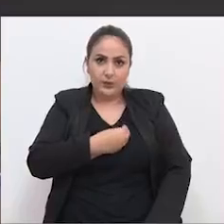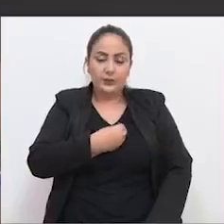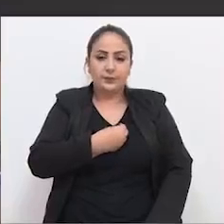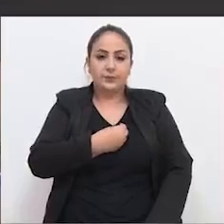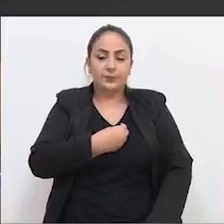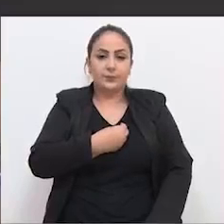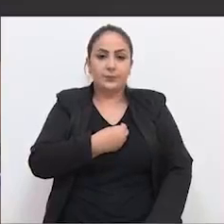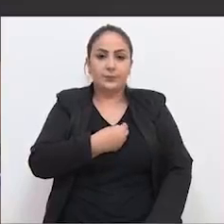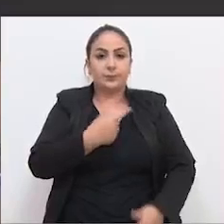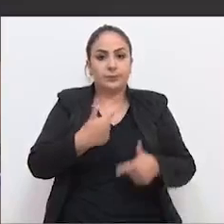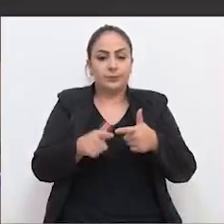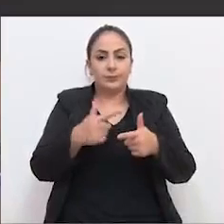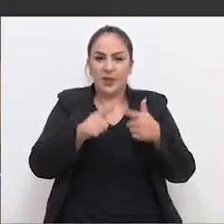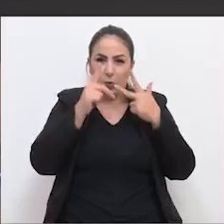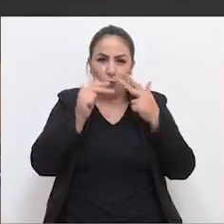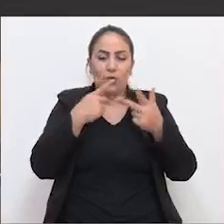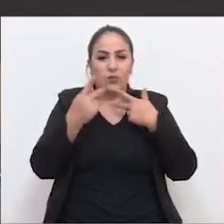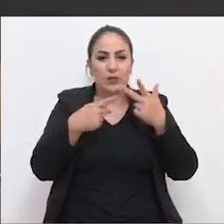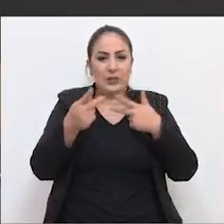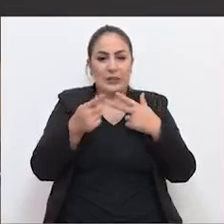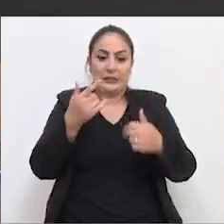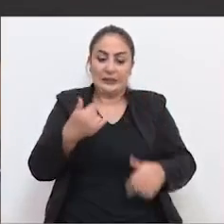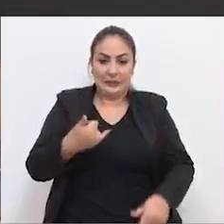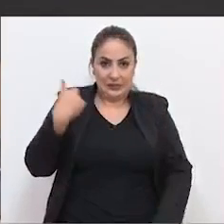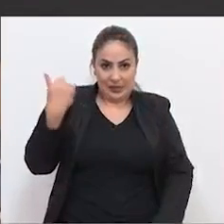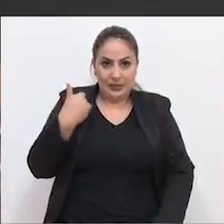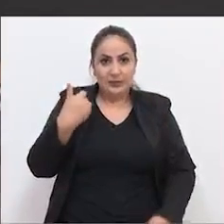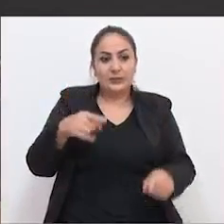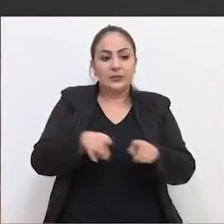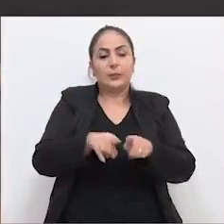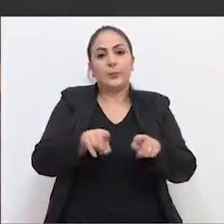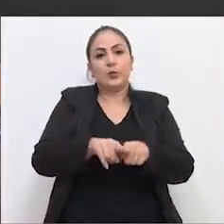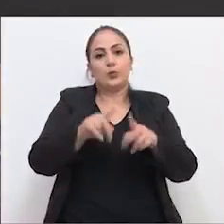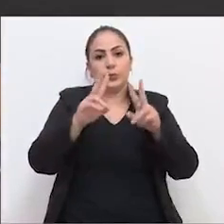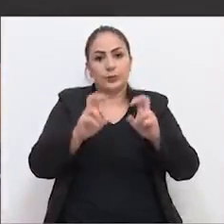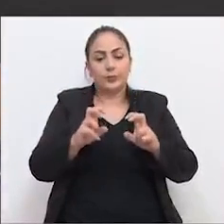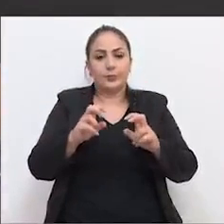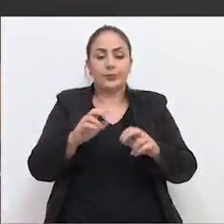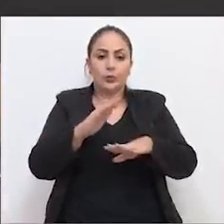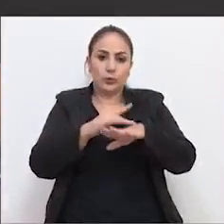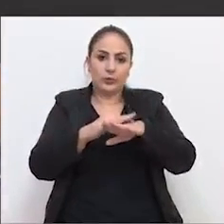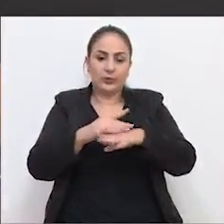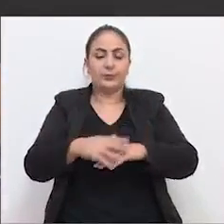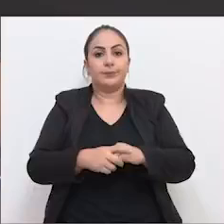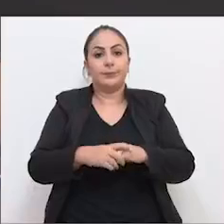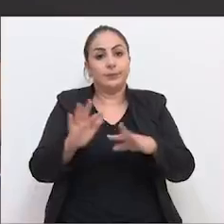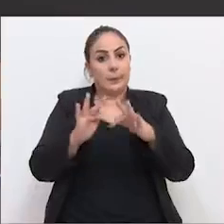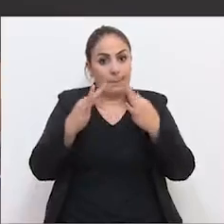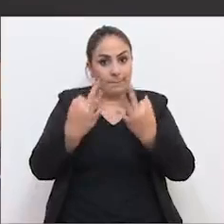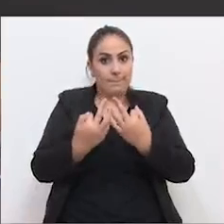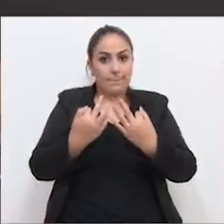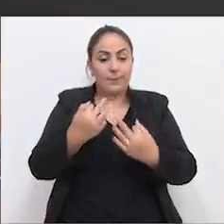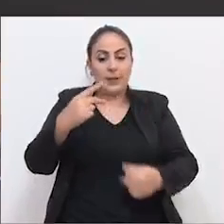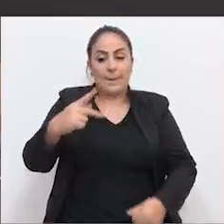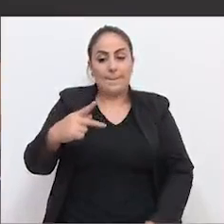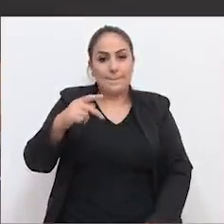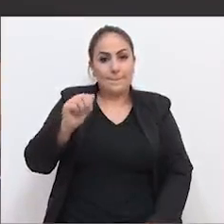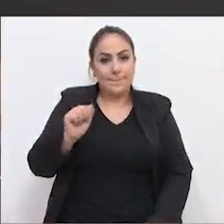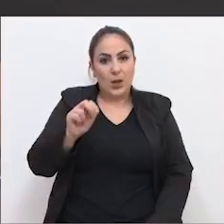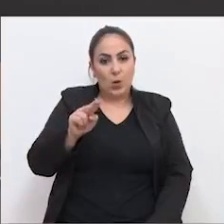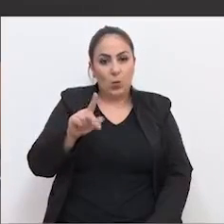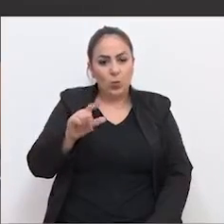têm problemas, como eu já disse, de idade e também na questão de doenças. A família do